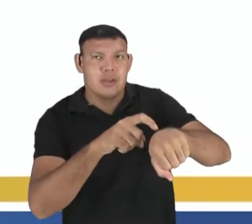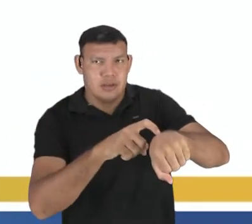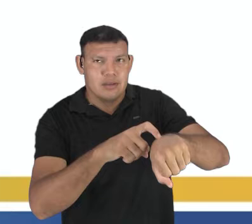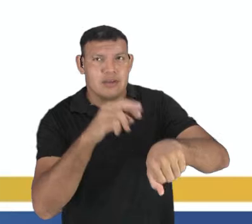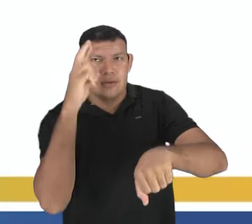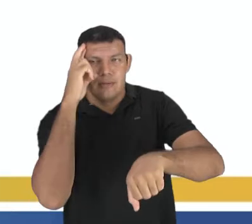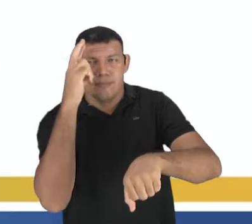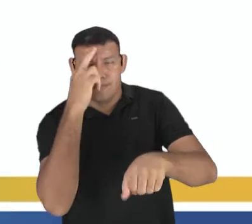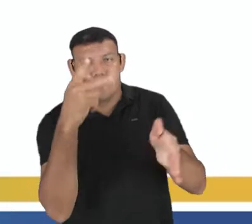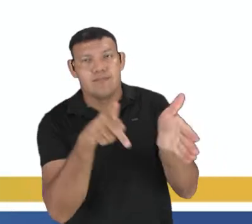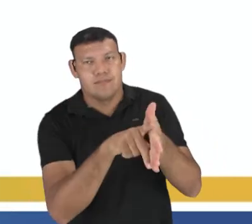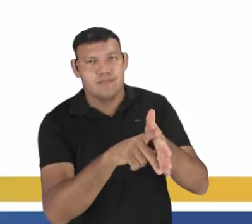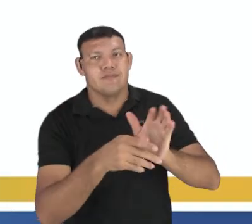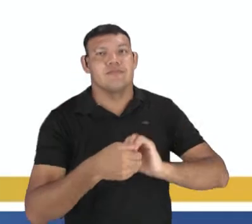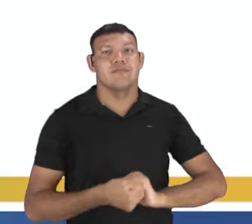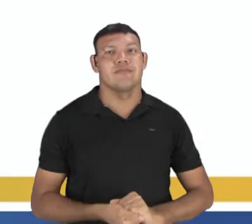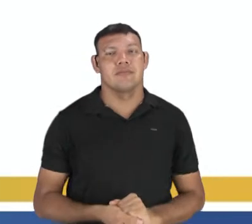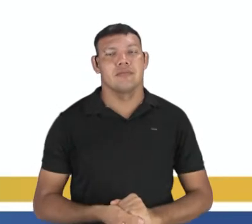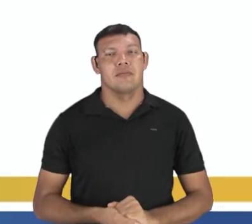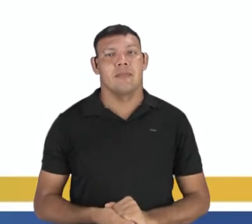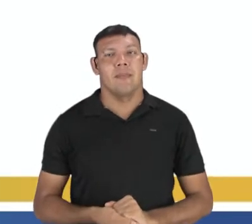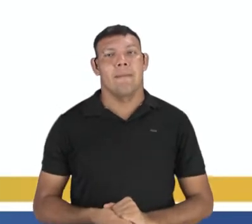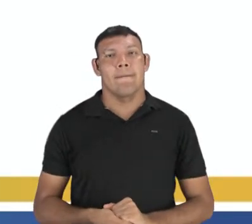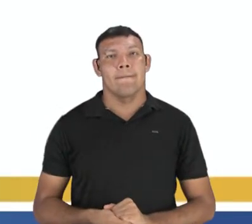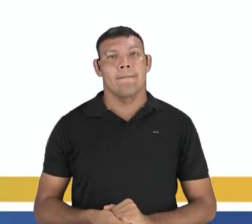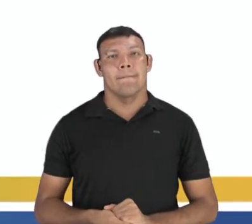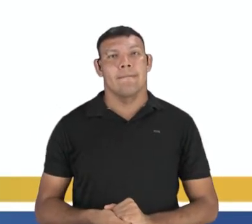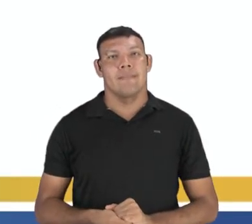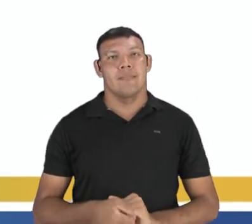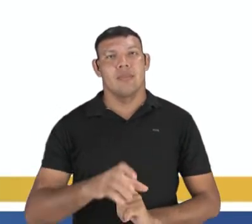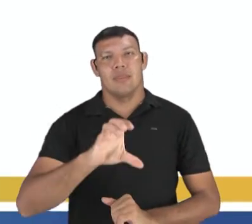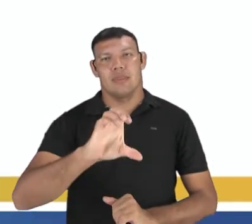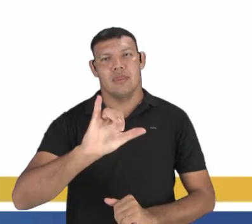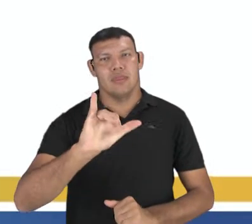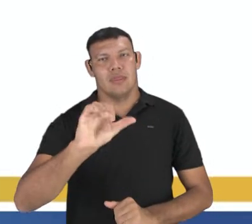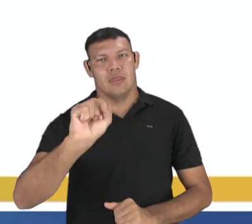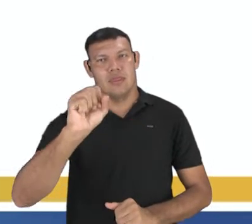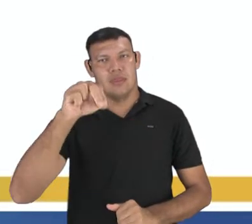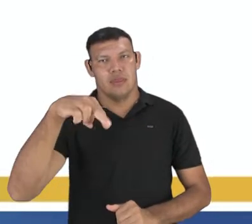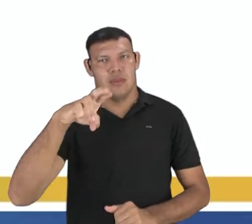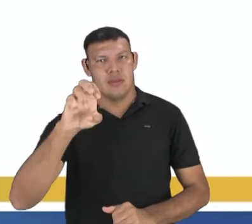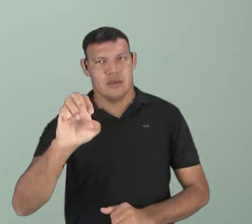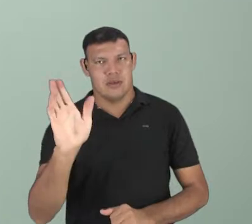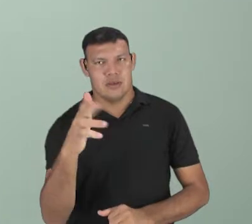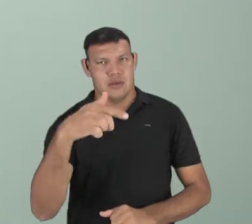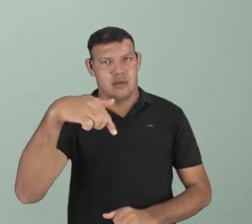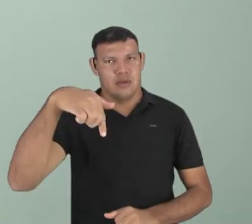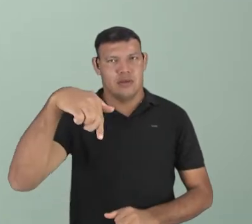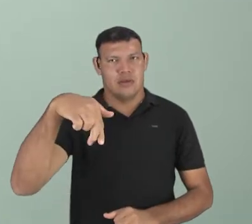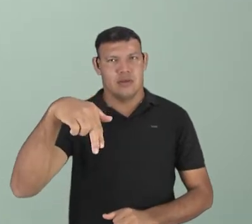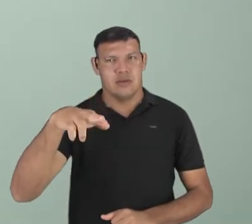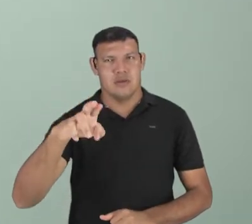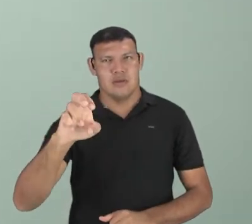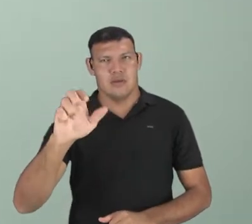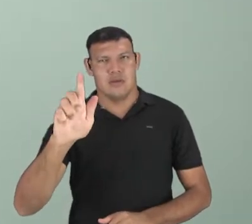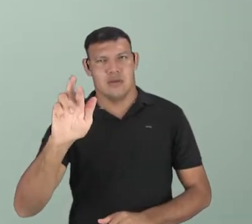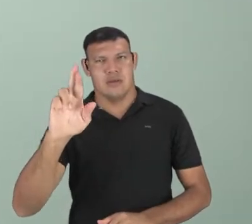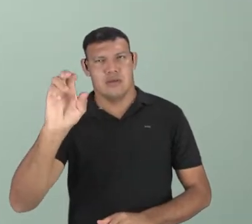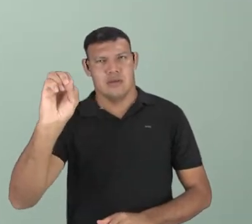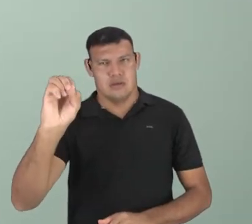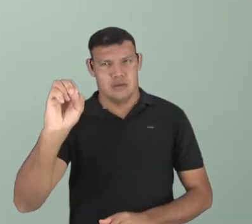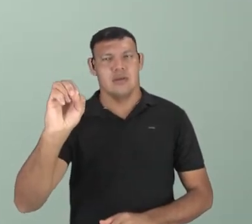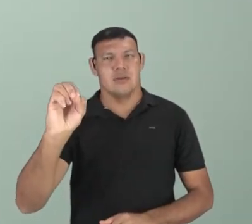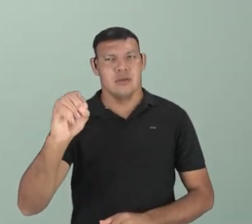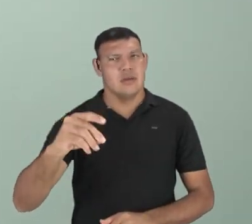histórico. Então, a questão do cisne negro, mesmo que você, que era um pressuposto da